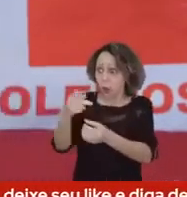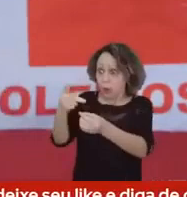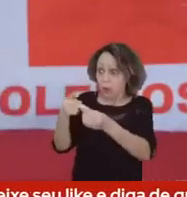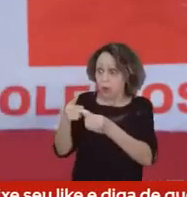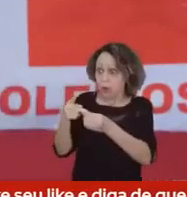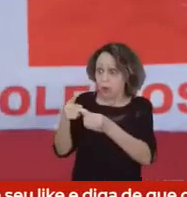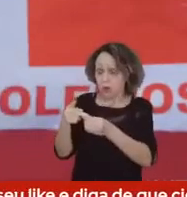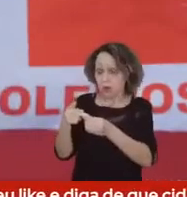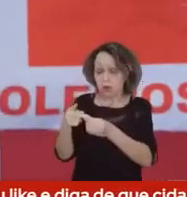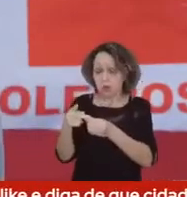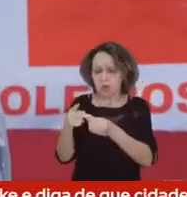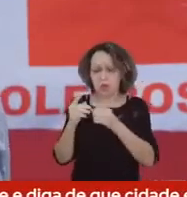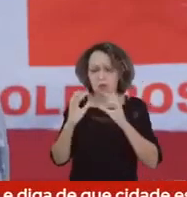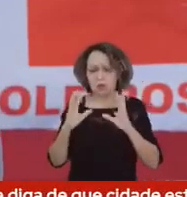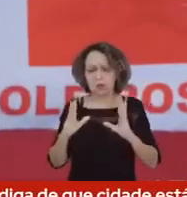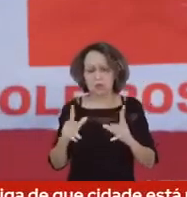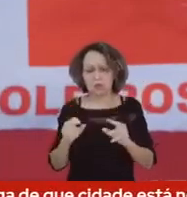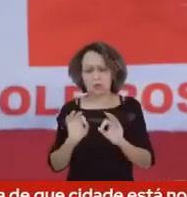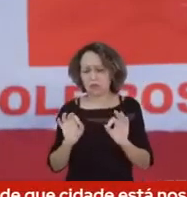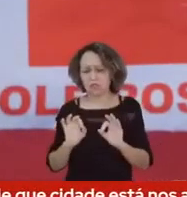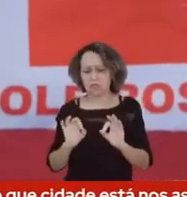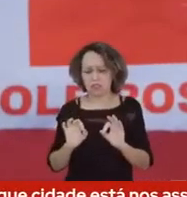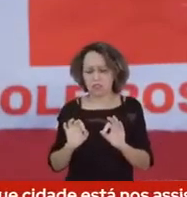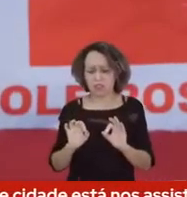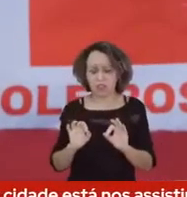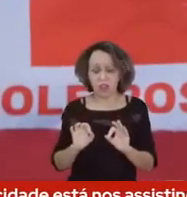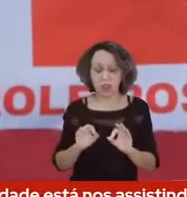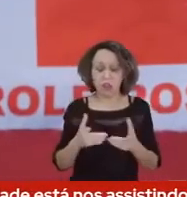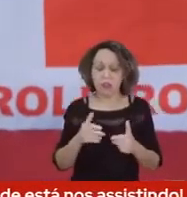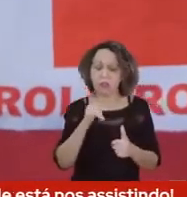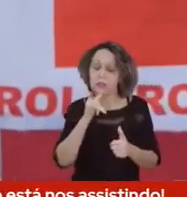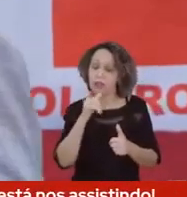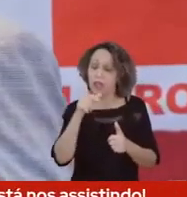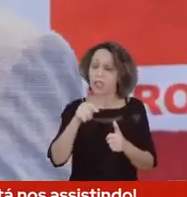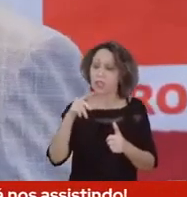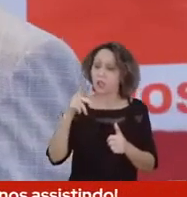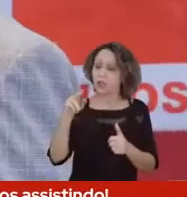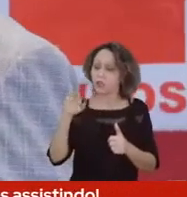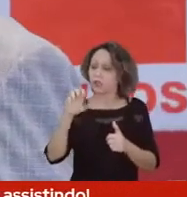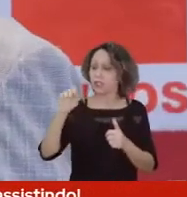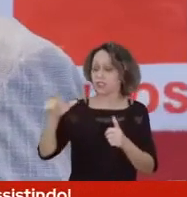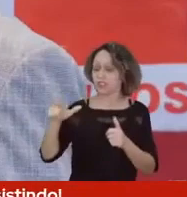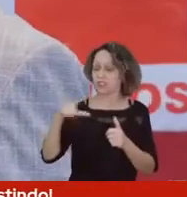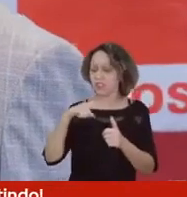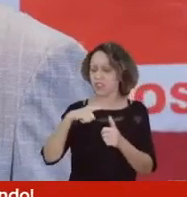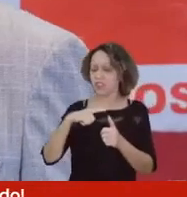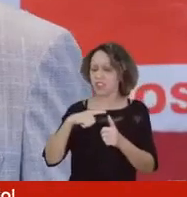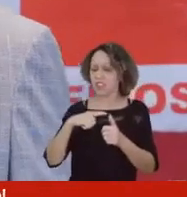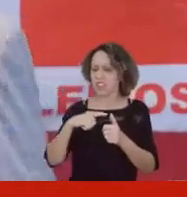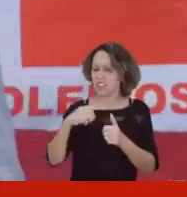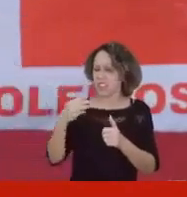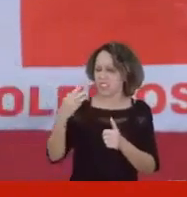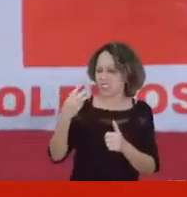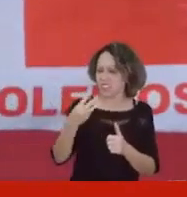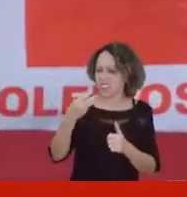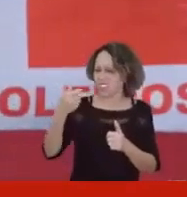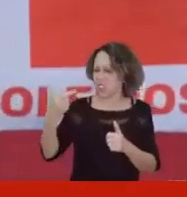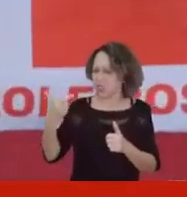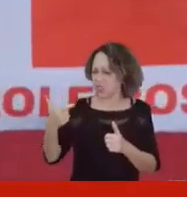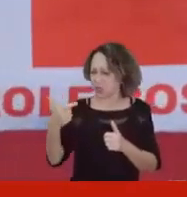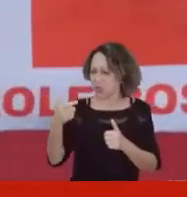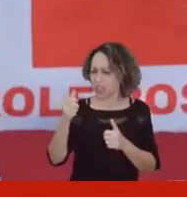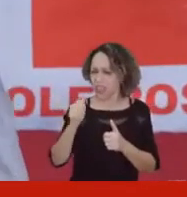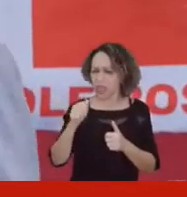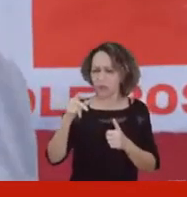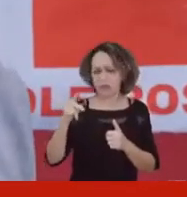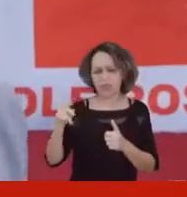de 16 API. Agora, desde que o pré-sal é 32 API. É quase gasolina pronta. Sabe?